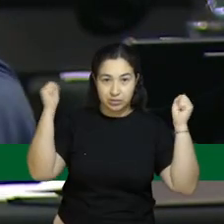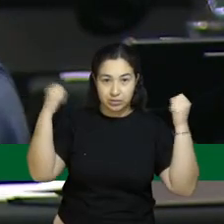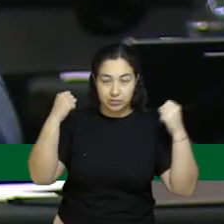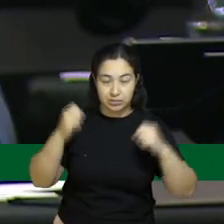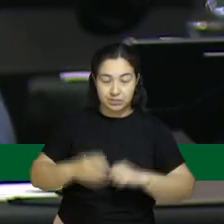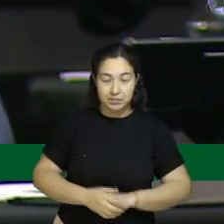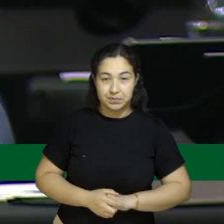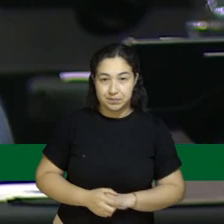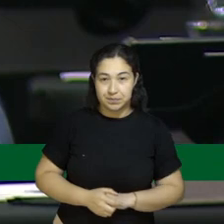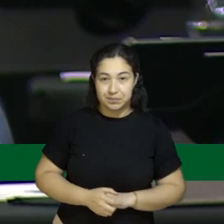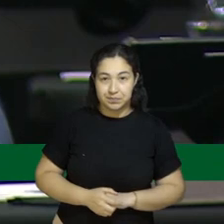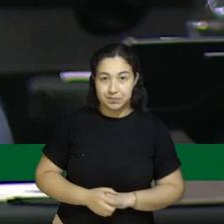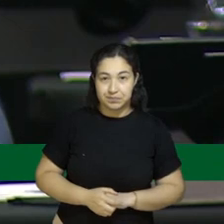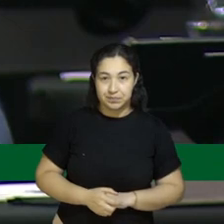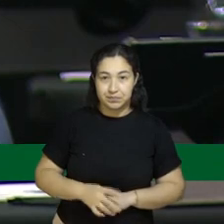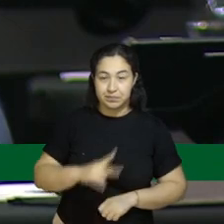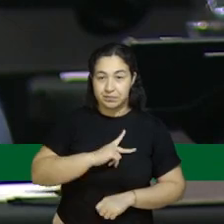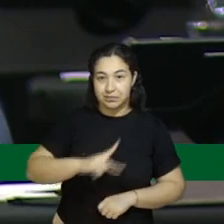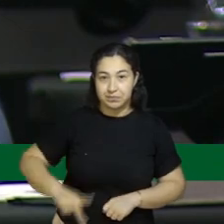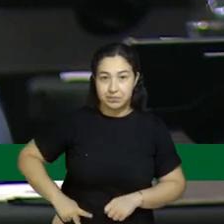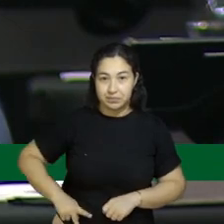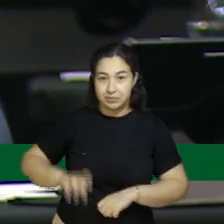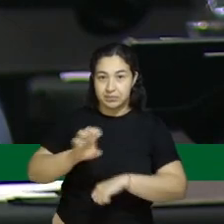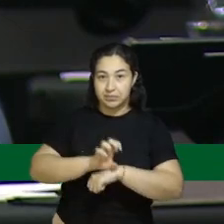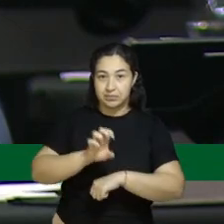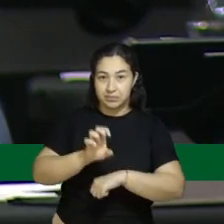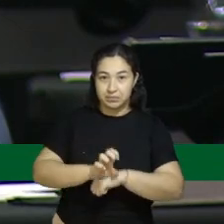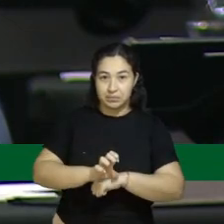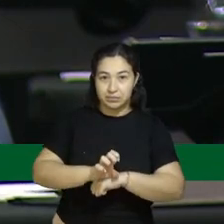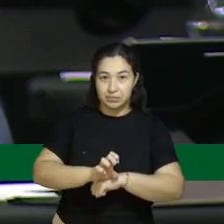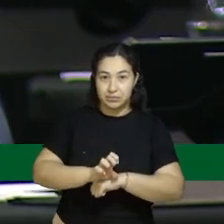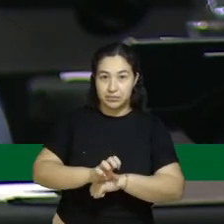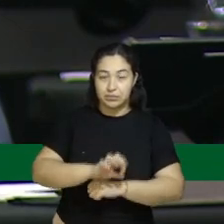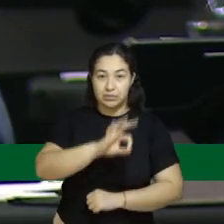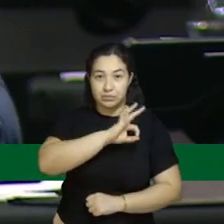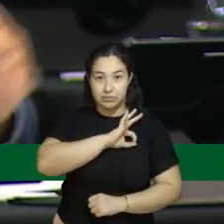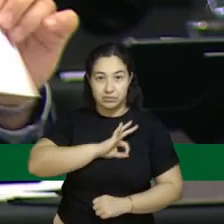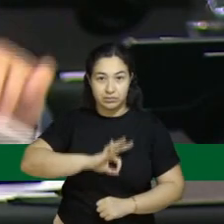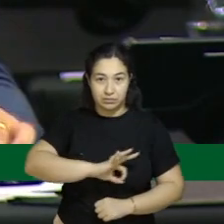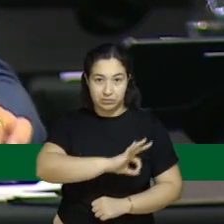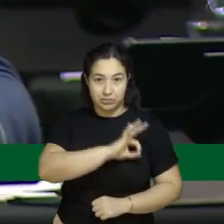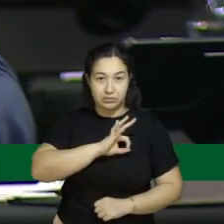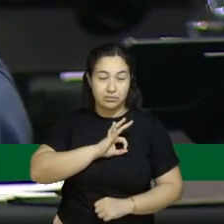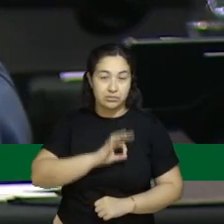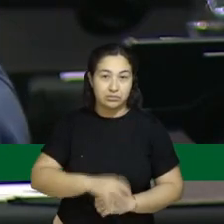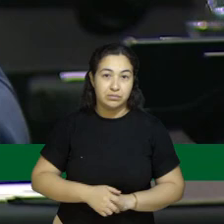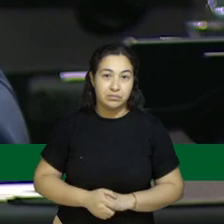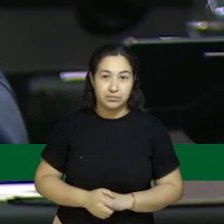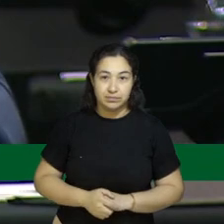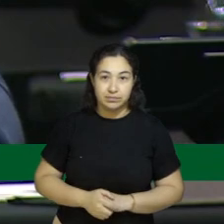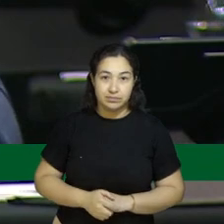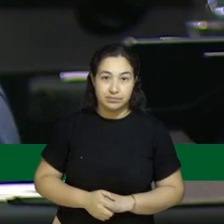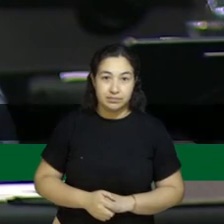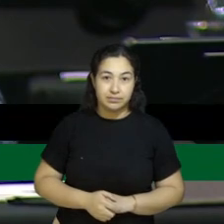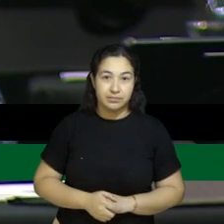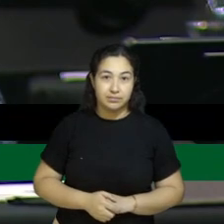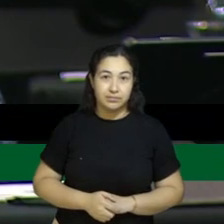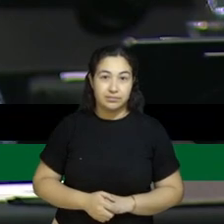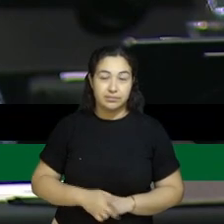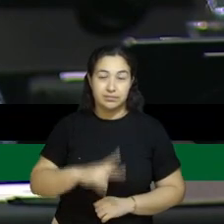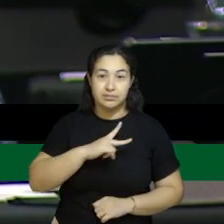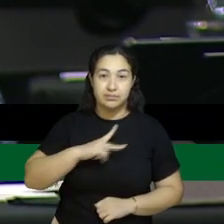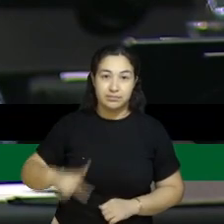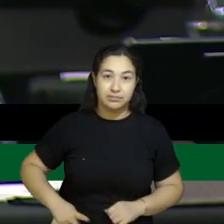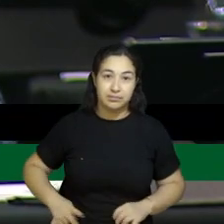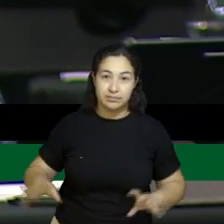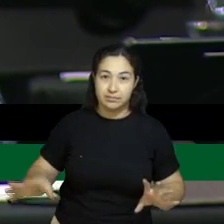Matiello. Senhor presidente estadual dos Escoteiros de Santa Catarina, Narciso Giraldi. Excelentíssima senhora presidente da União